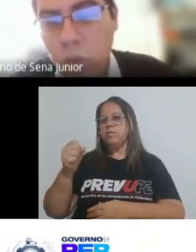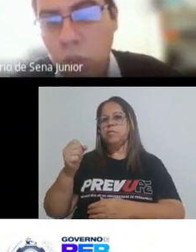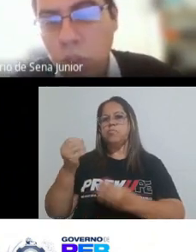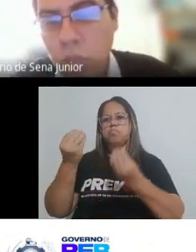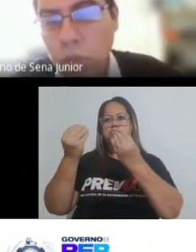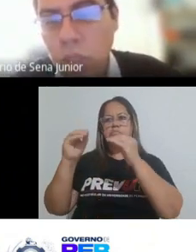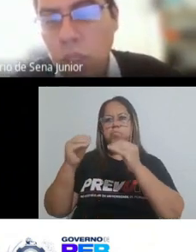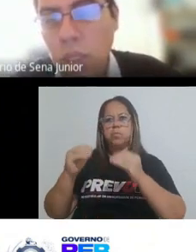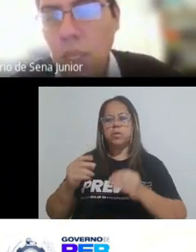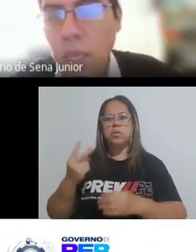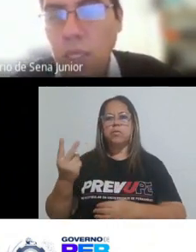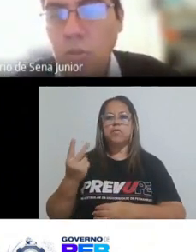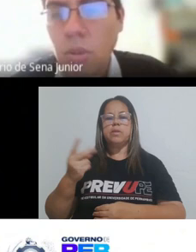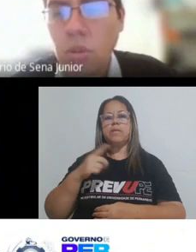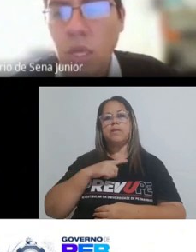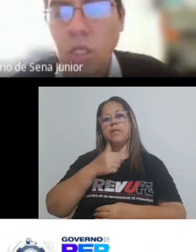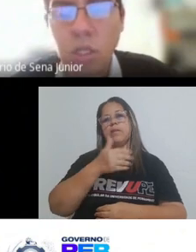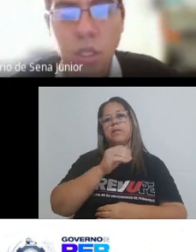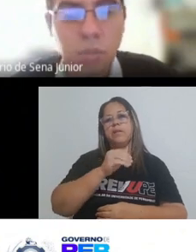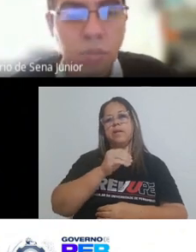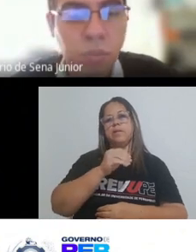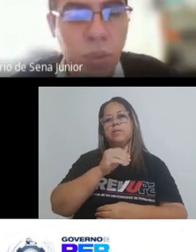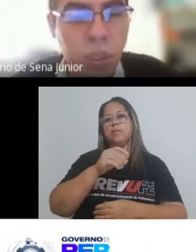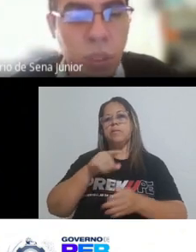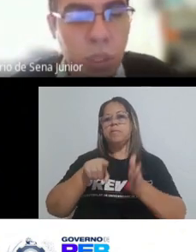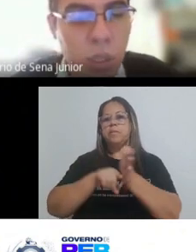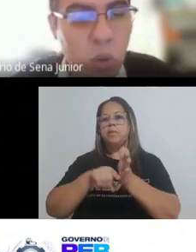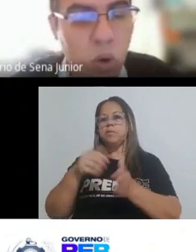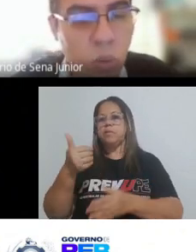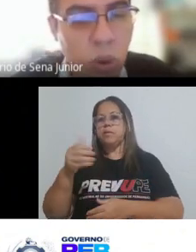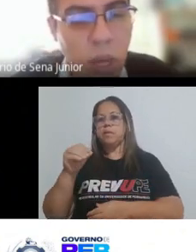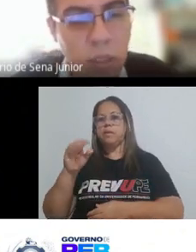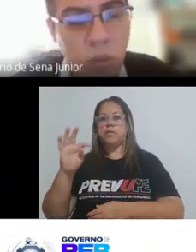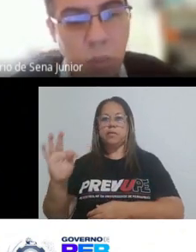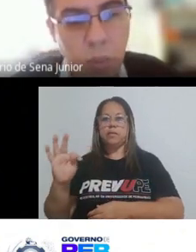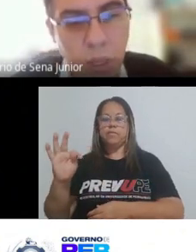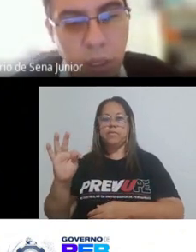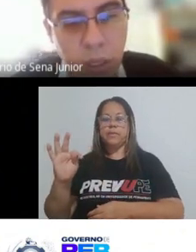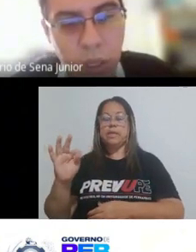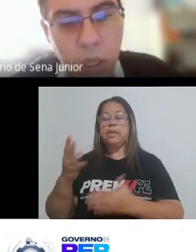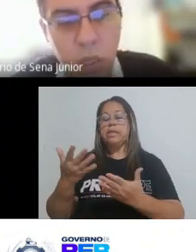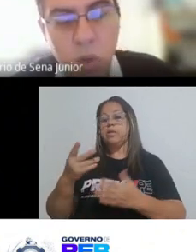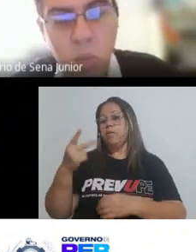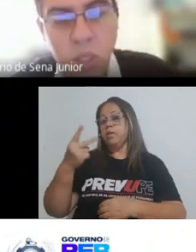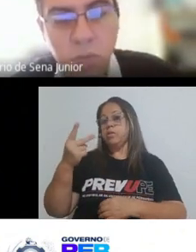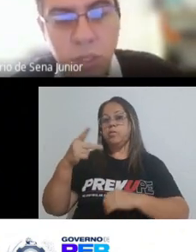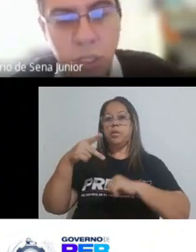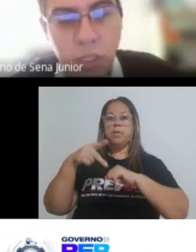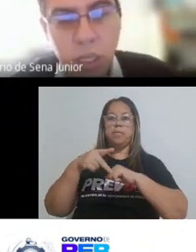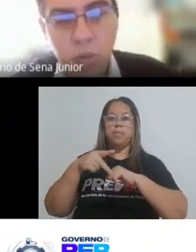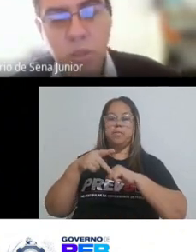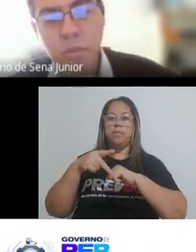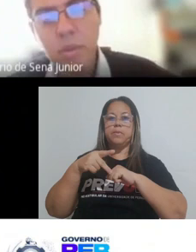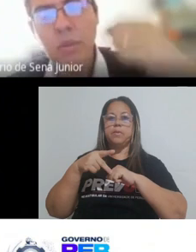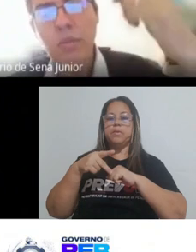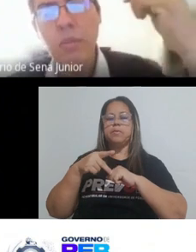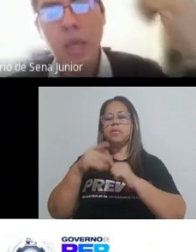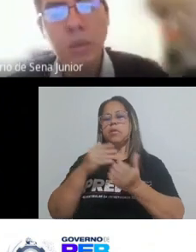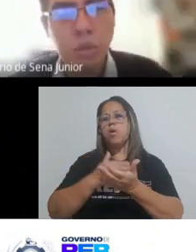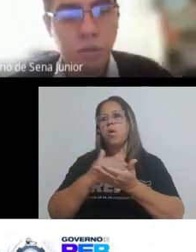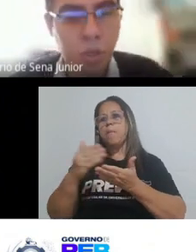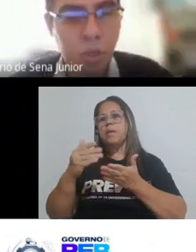esses valores, temos isso aqui, 10 menos 10T. E como a segunda pedra, né, começa com a velocidade inicial de